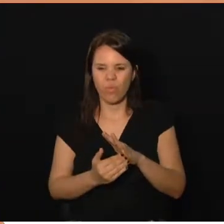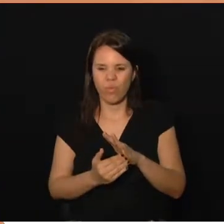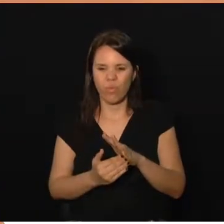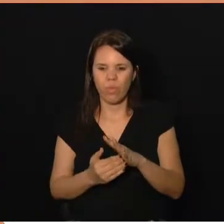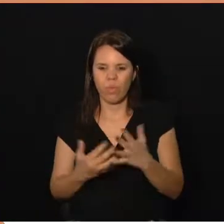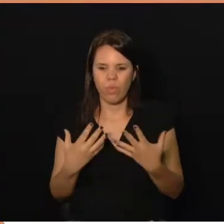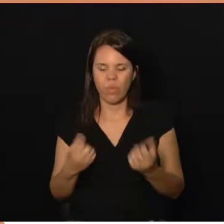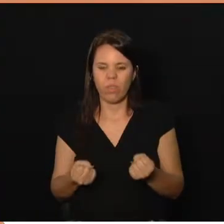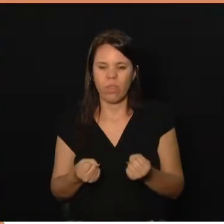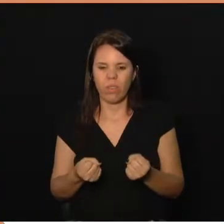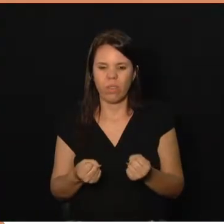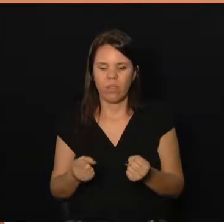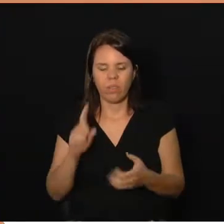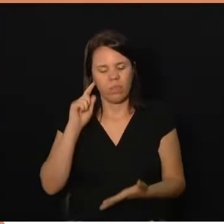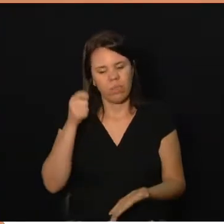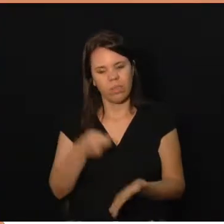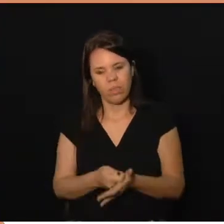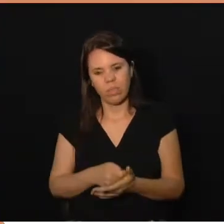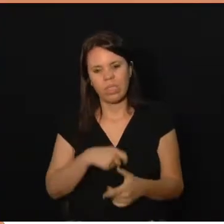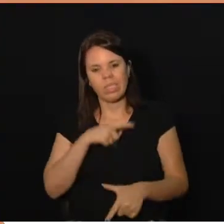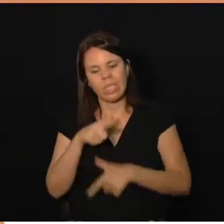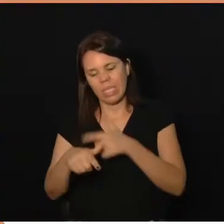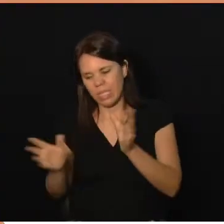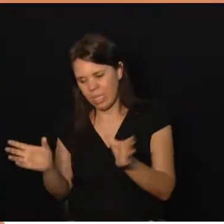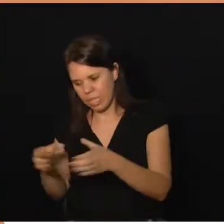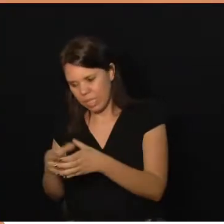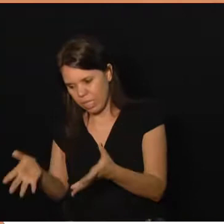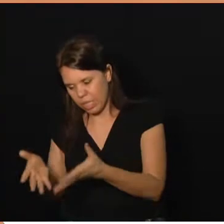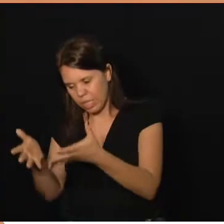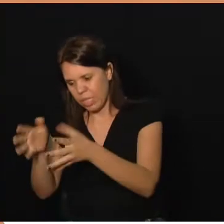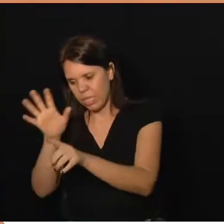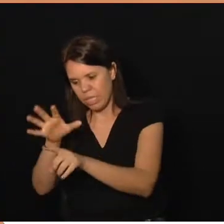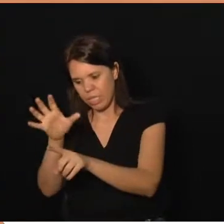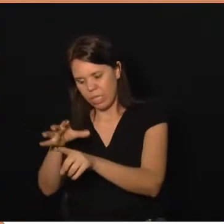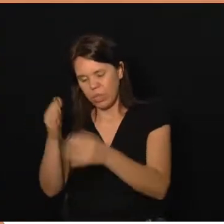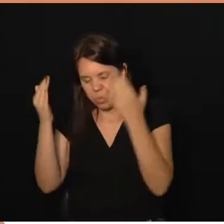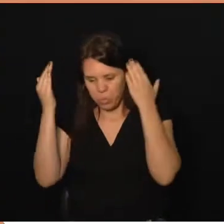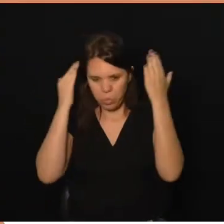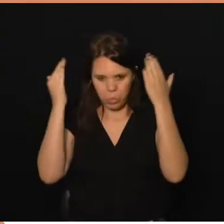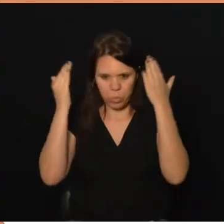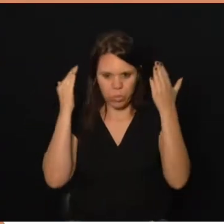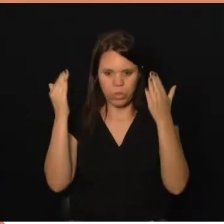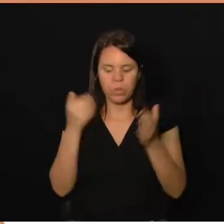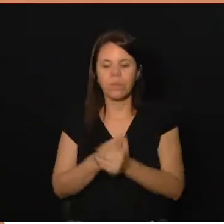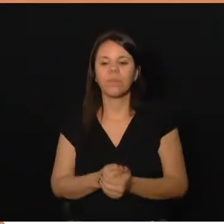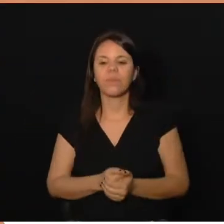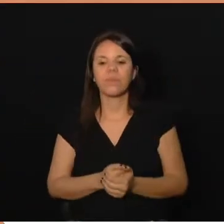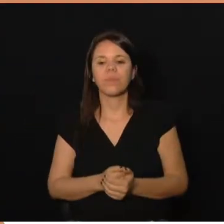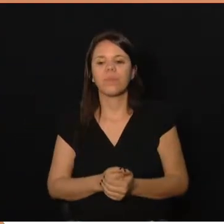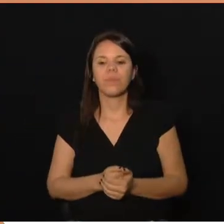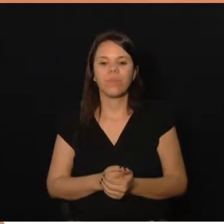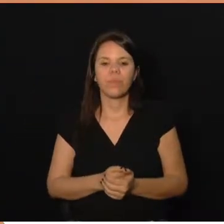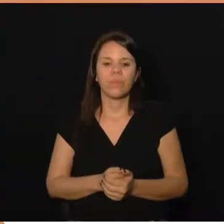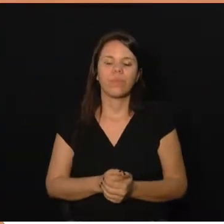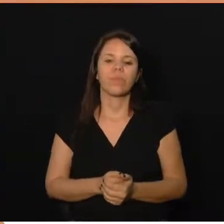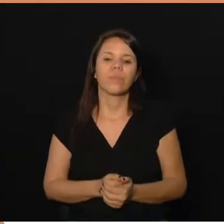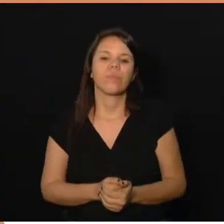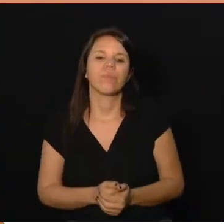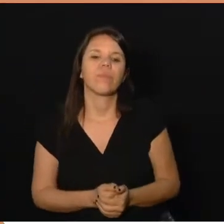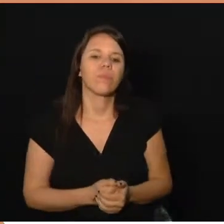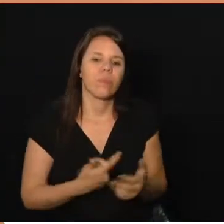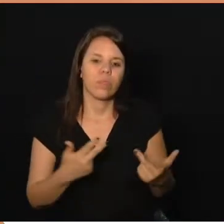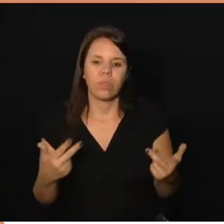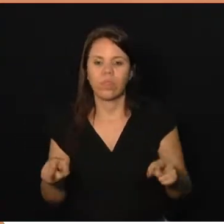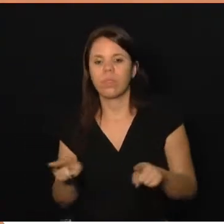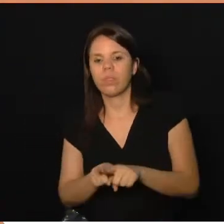frentes. Você tem que trabalhar os grupos, você tem que trabalhar o psicólogo, você tem que trabalhar, em alguns casos, até